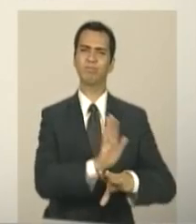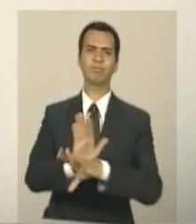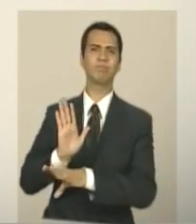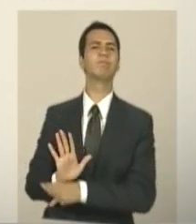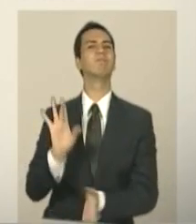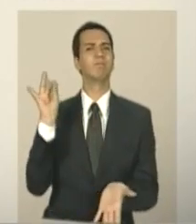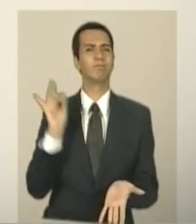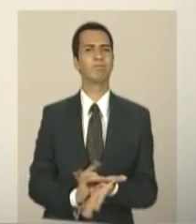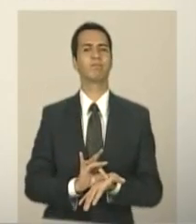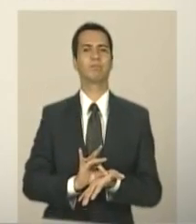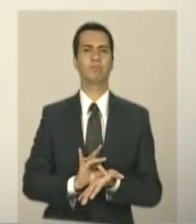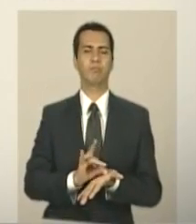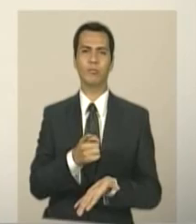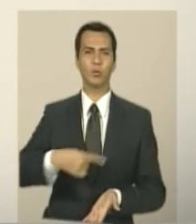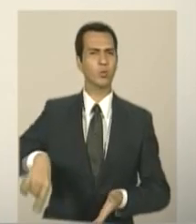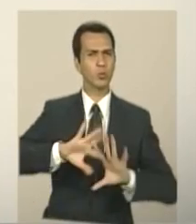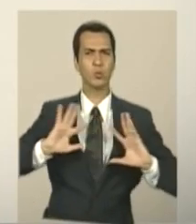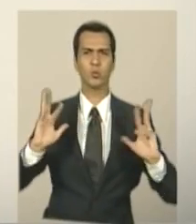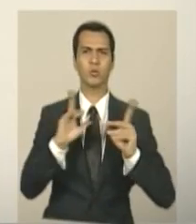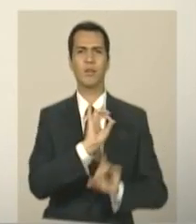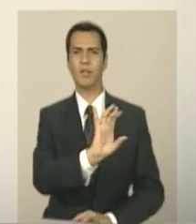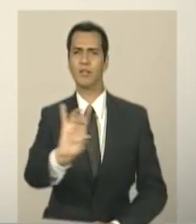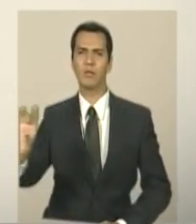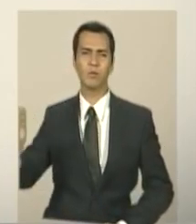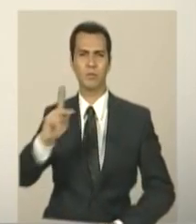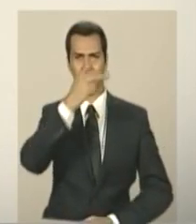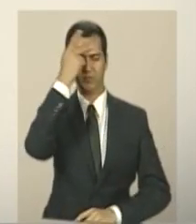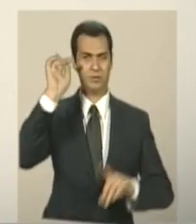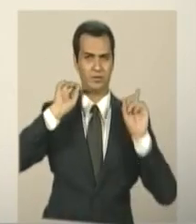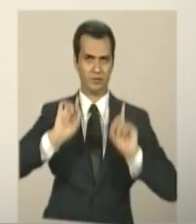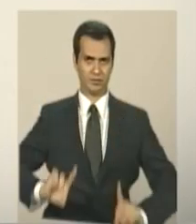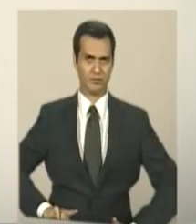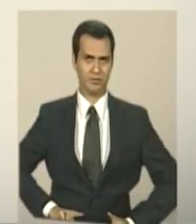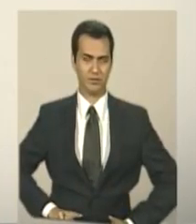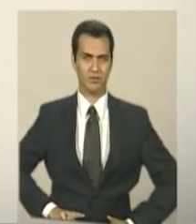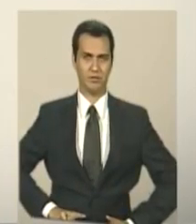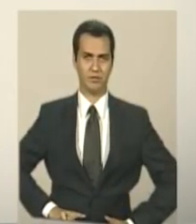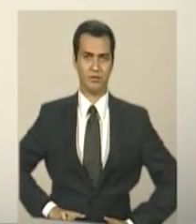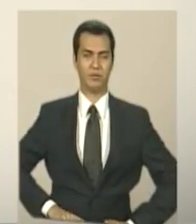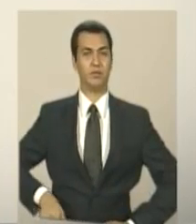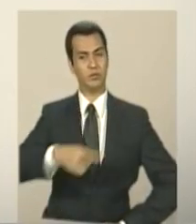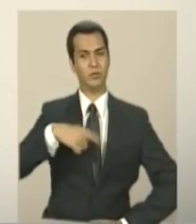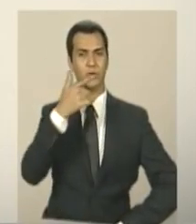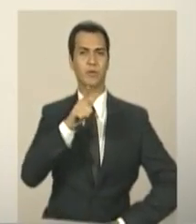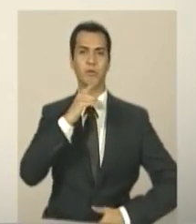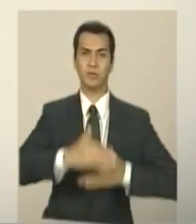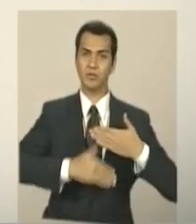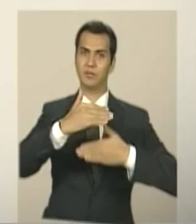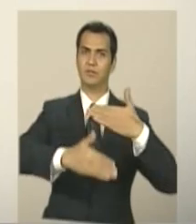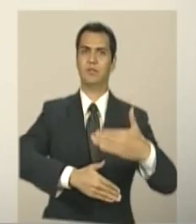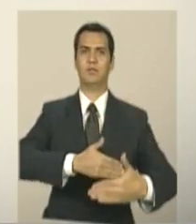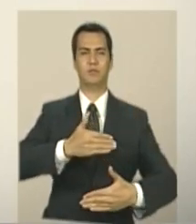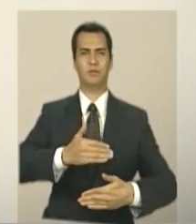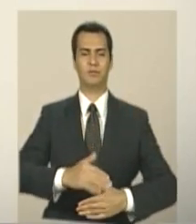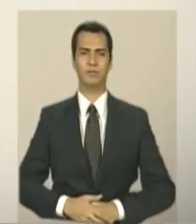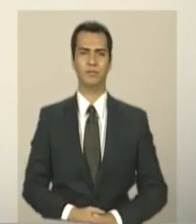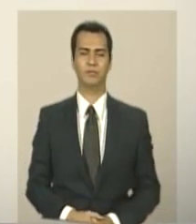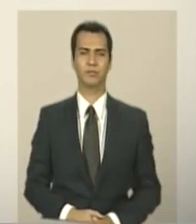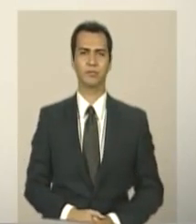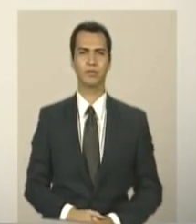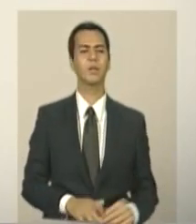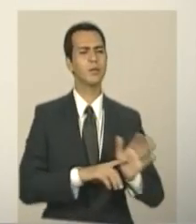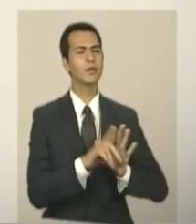garantir oportunidades para para cada uma das pessoas com deficiência desenvolver todo o seu potencial Mudando